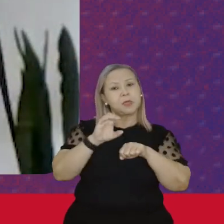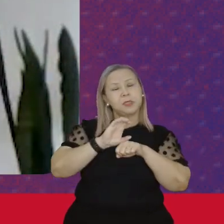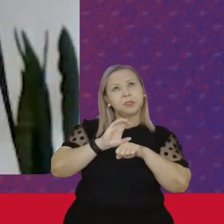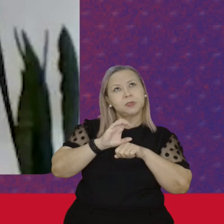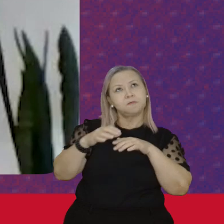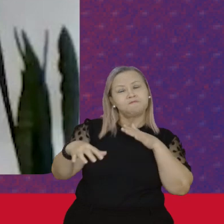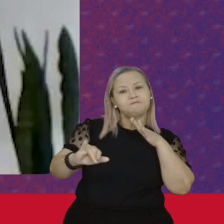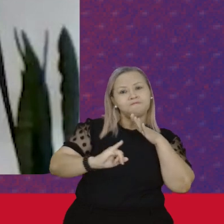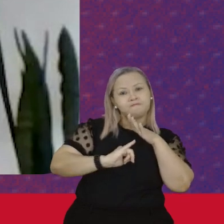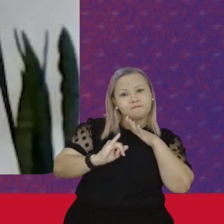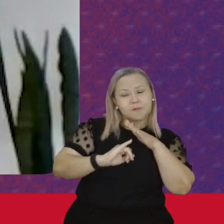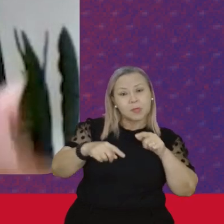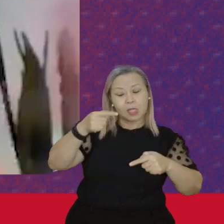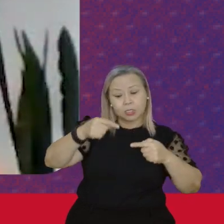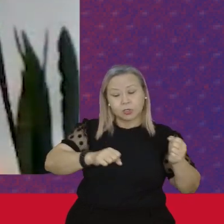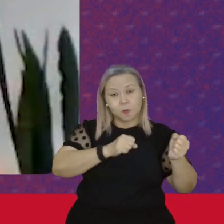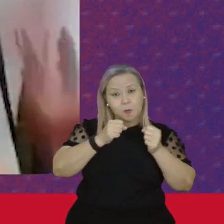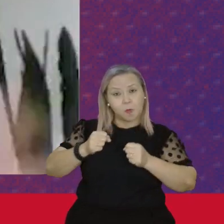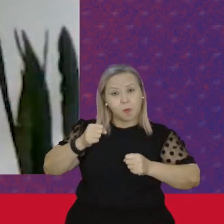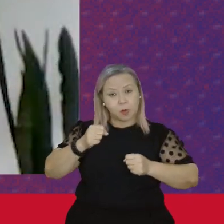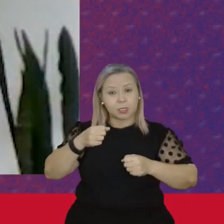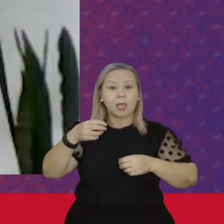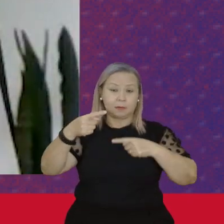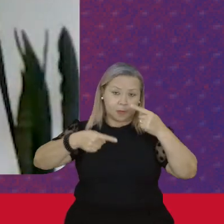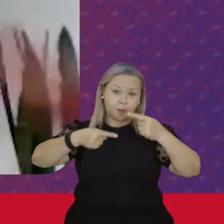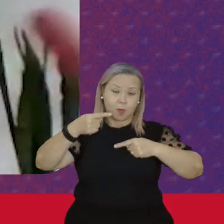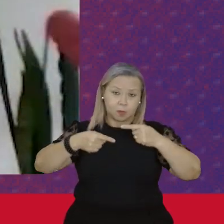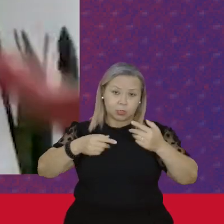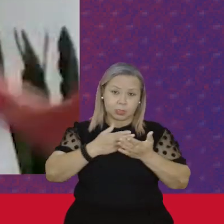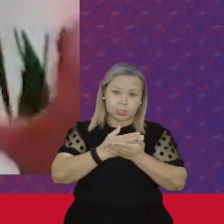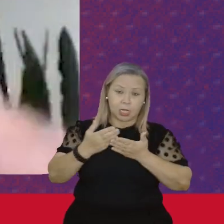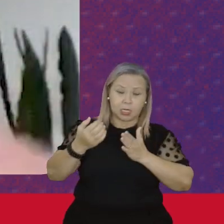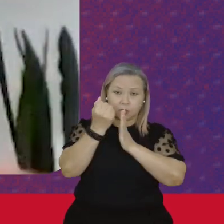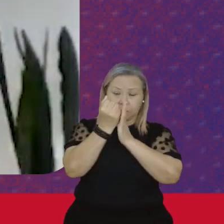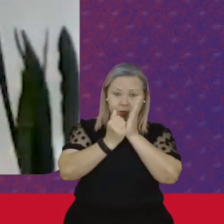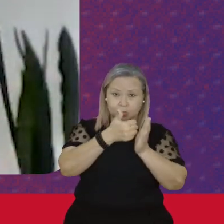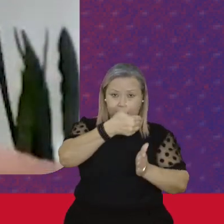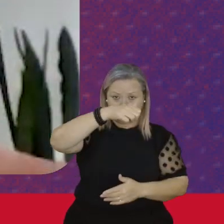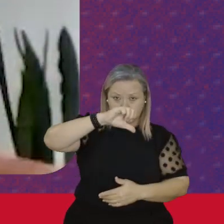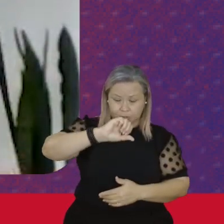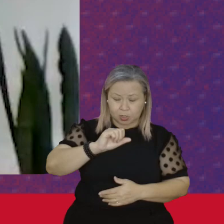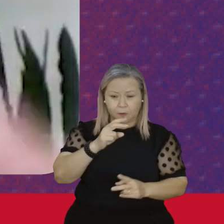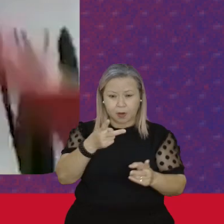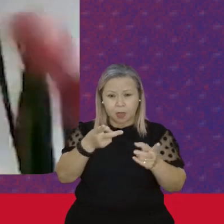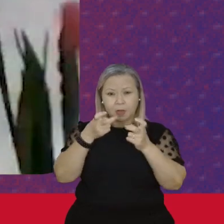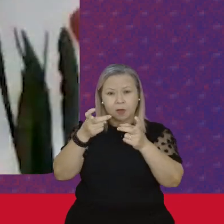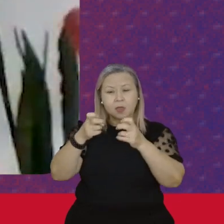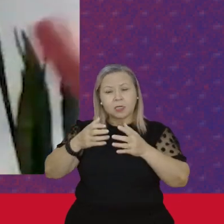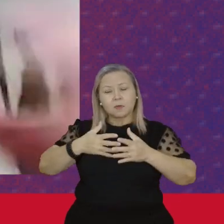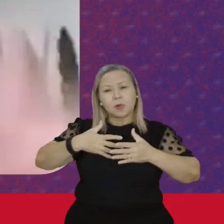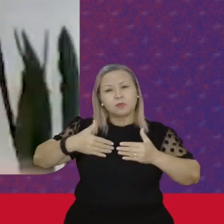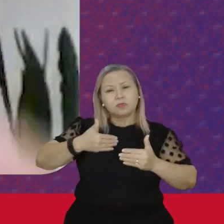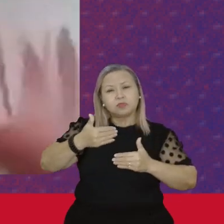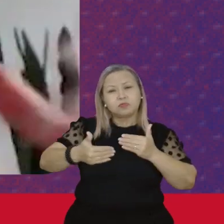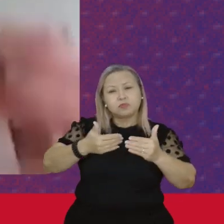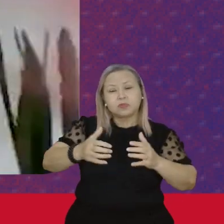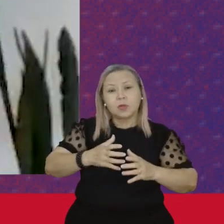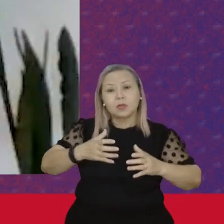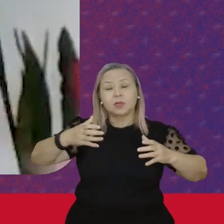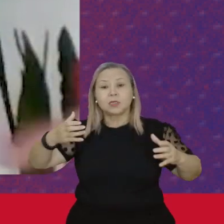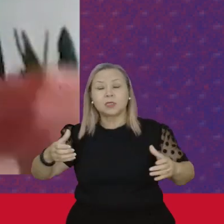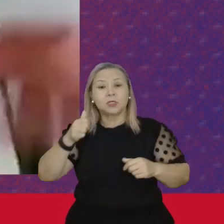político. Então, desde desse século XIX, a gente vê uma crescente de mulheres que vão